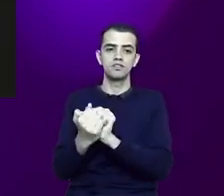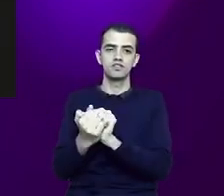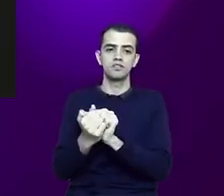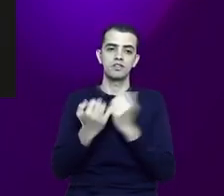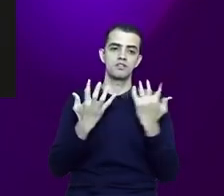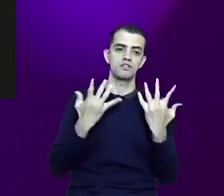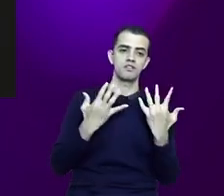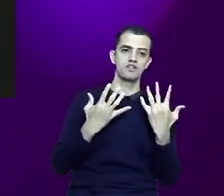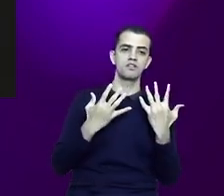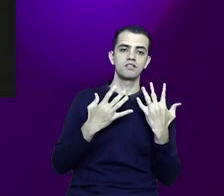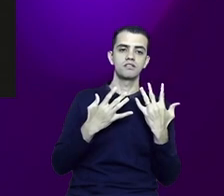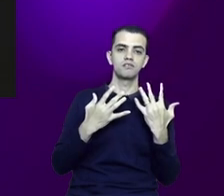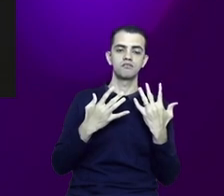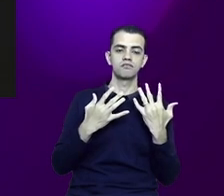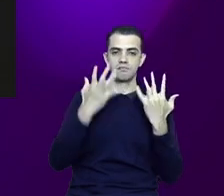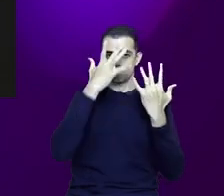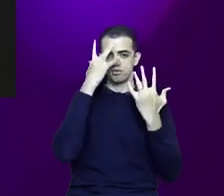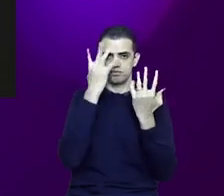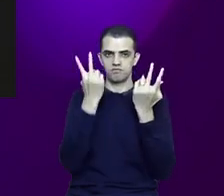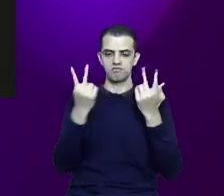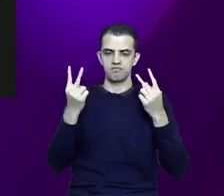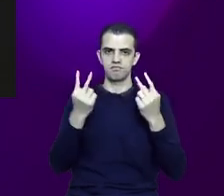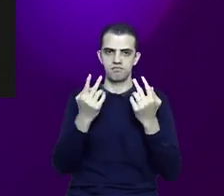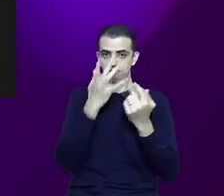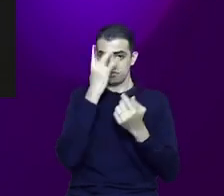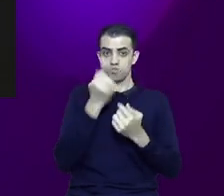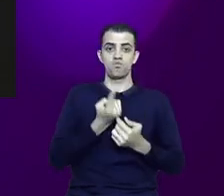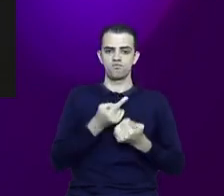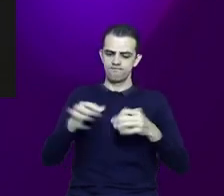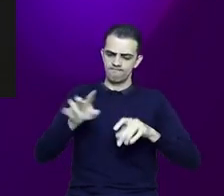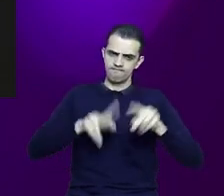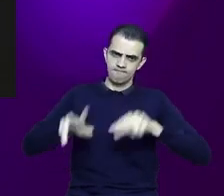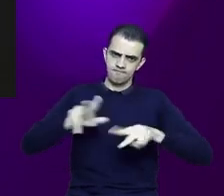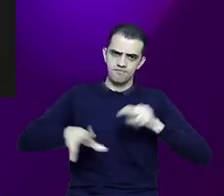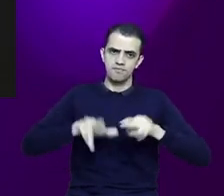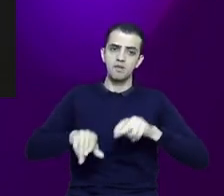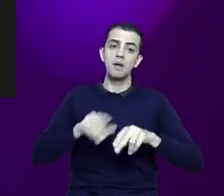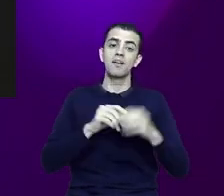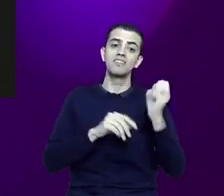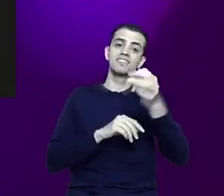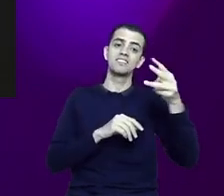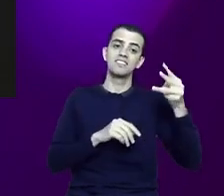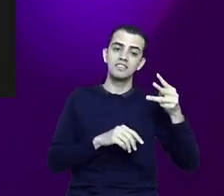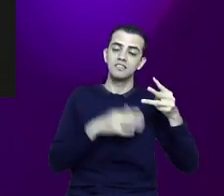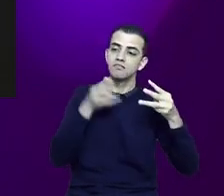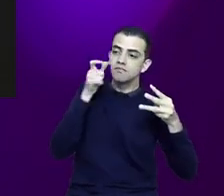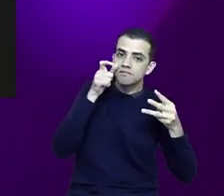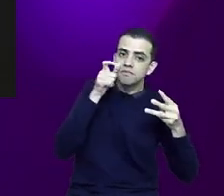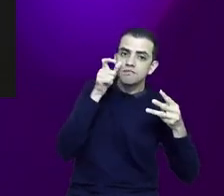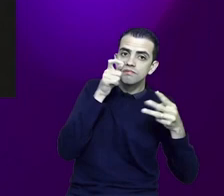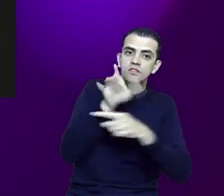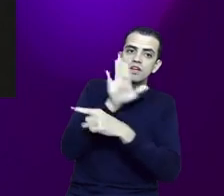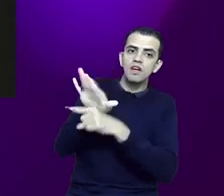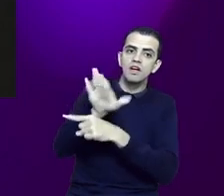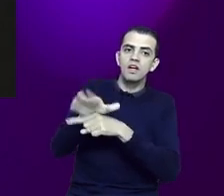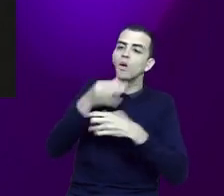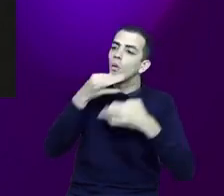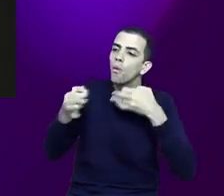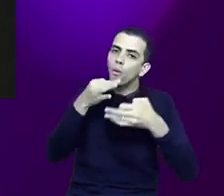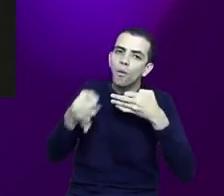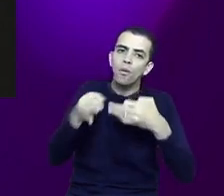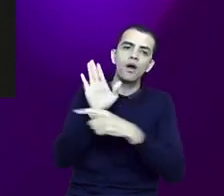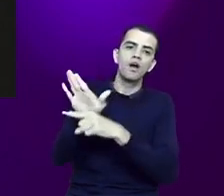mas a 4 cabeças, com um colega na França fazendo a cirurgia e outros 3 colegas assistindo pelo campo de visão